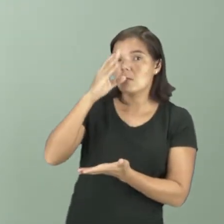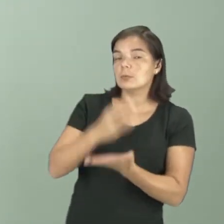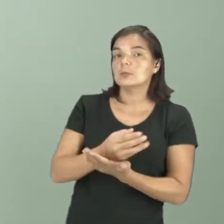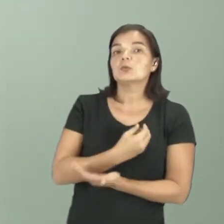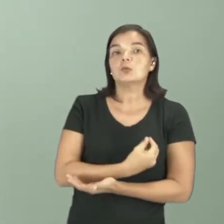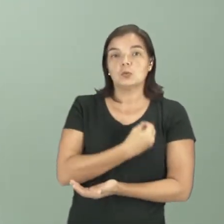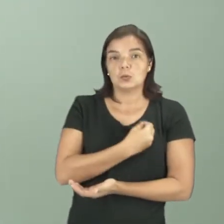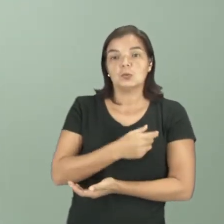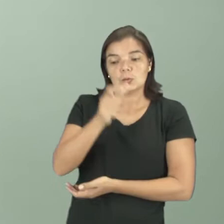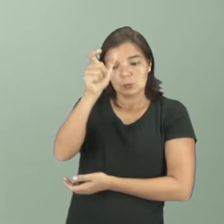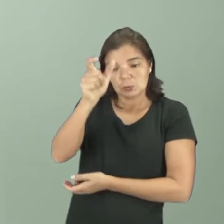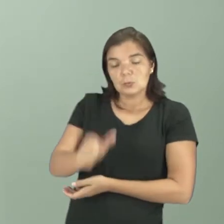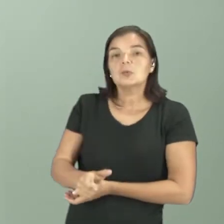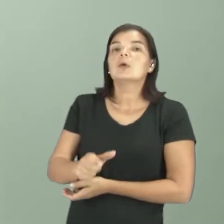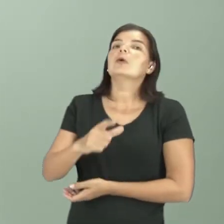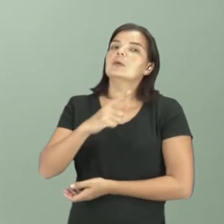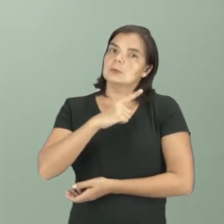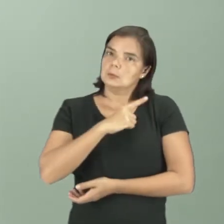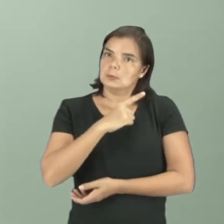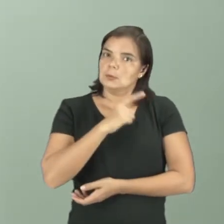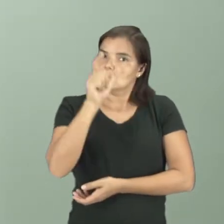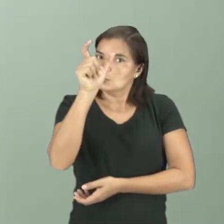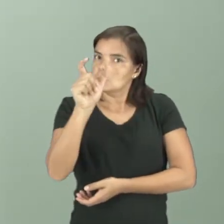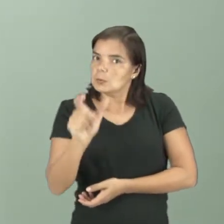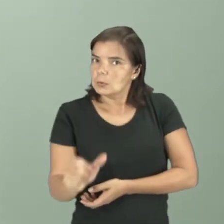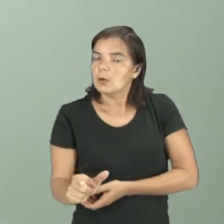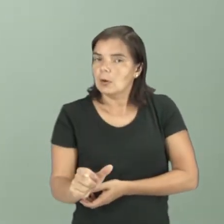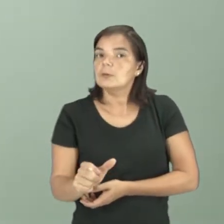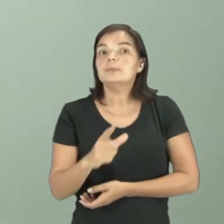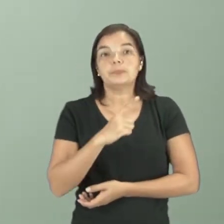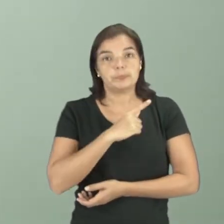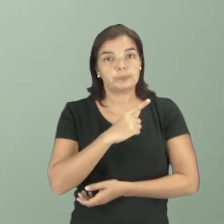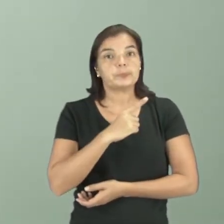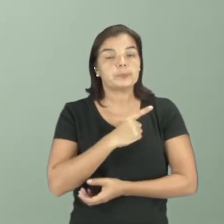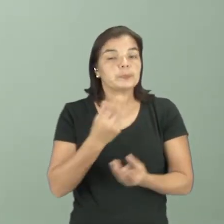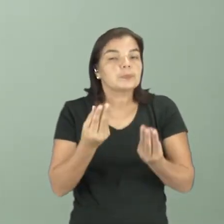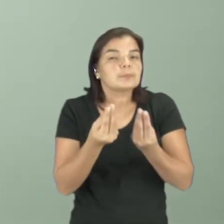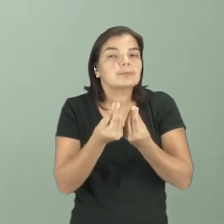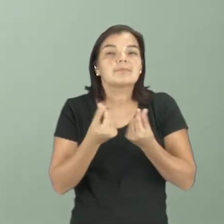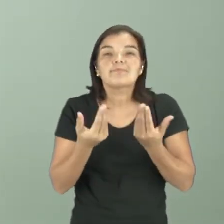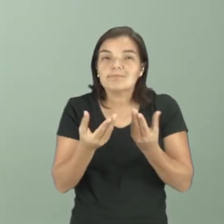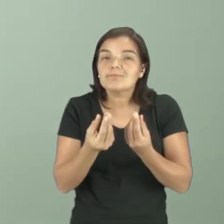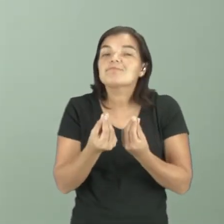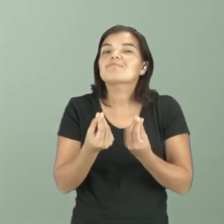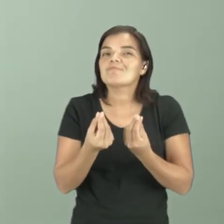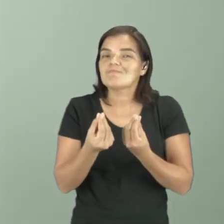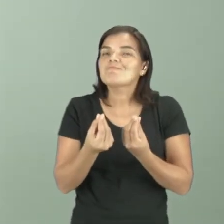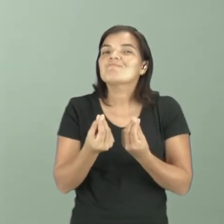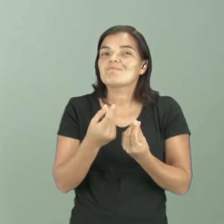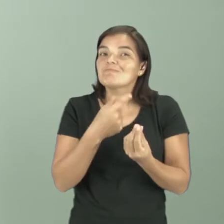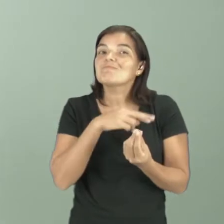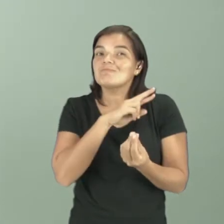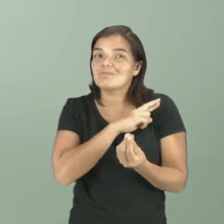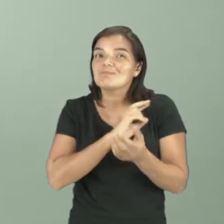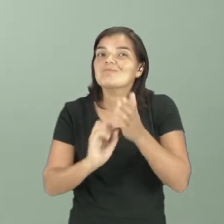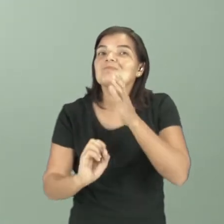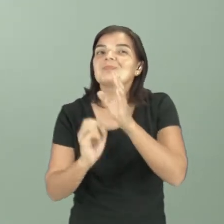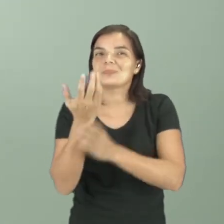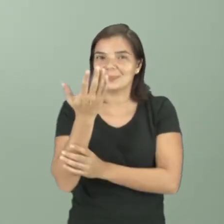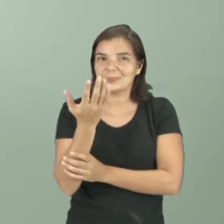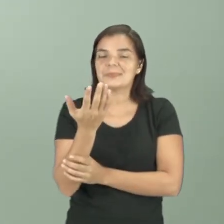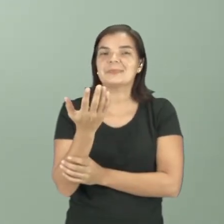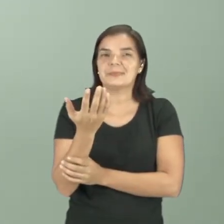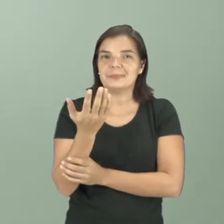existência de um ser. Então, há um ser que contém uma essência e essa essência se